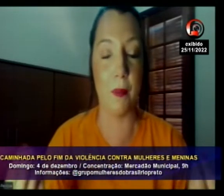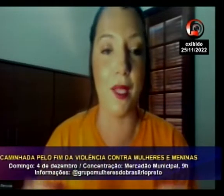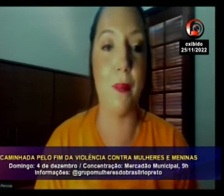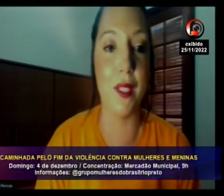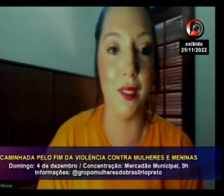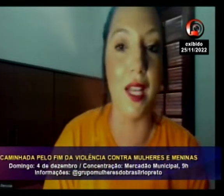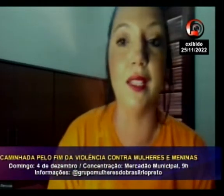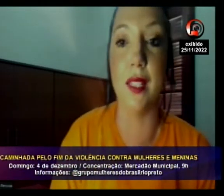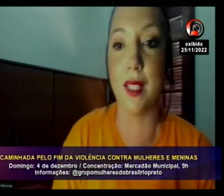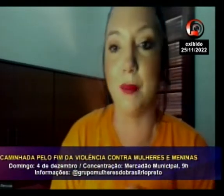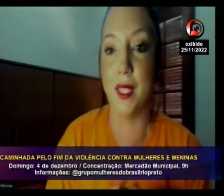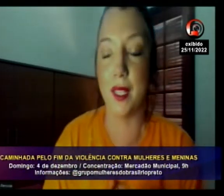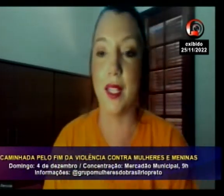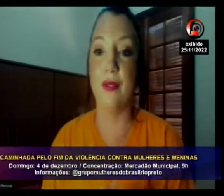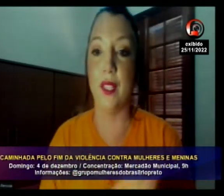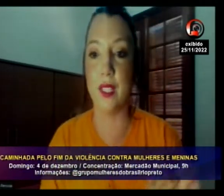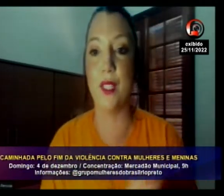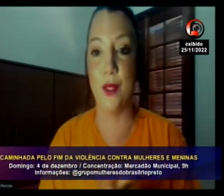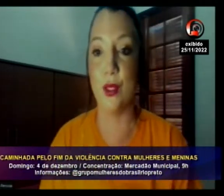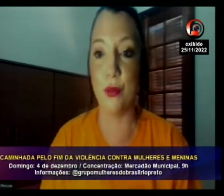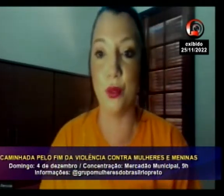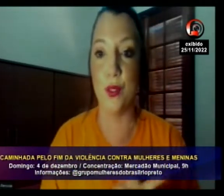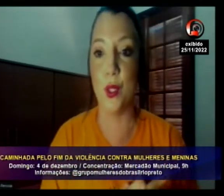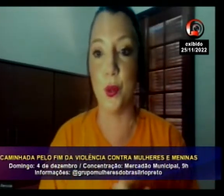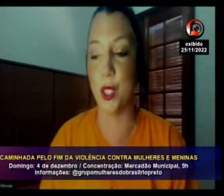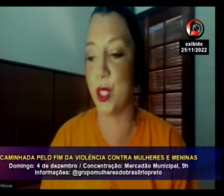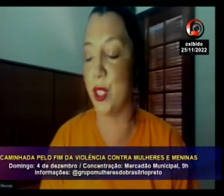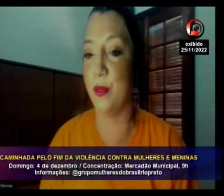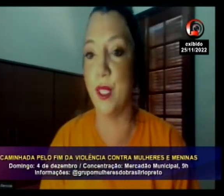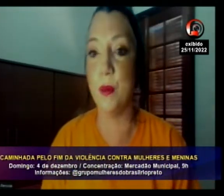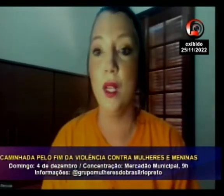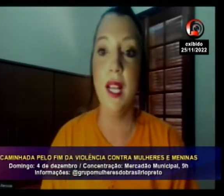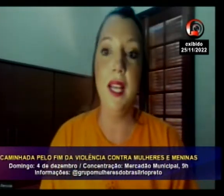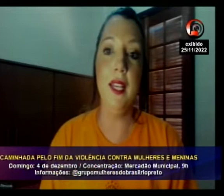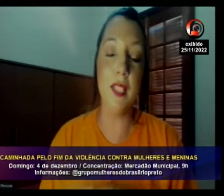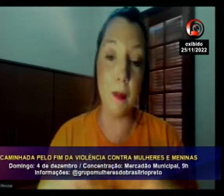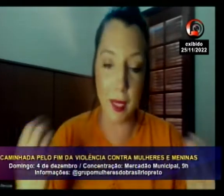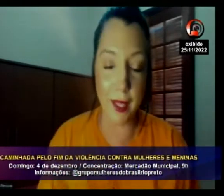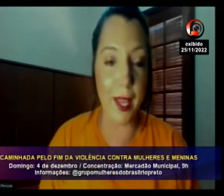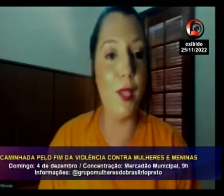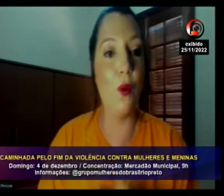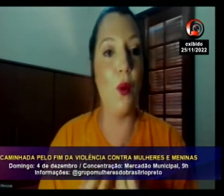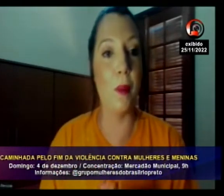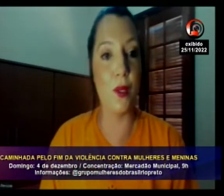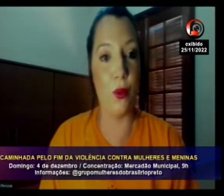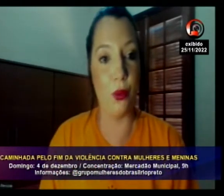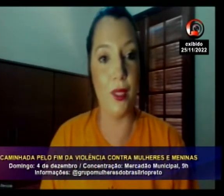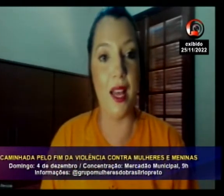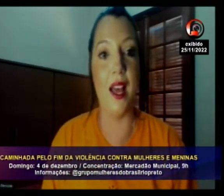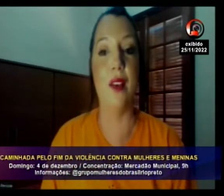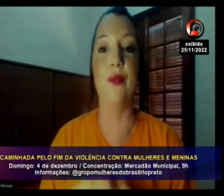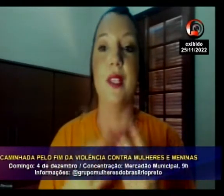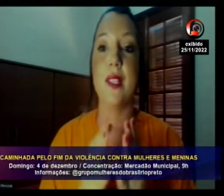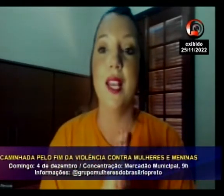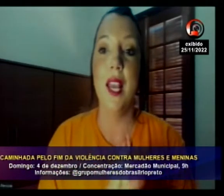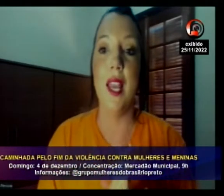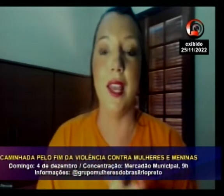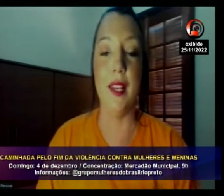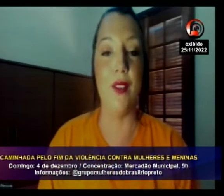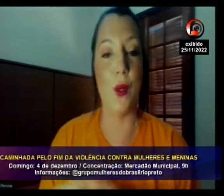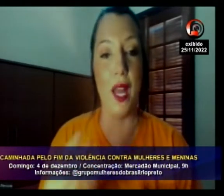ONU usa para representar, e essa caminhada ela vem desses 21 dias de ativismo. Não vai bater. Com roupas